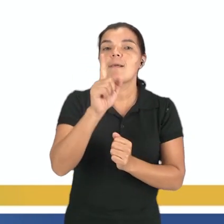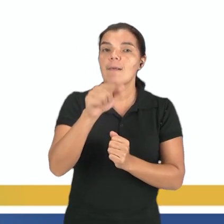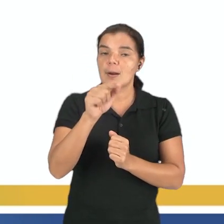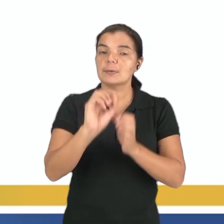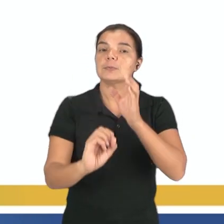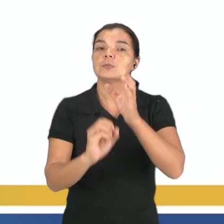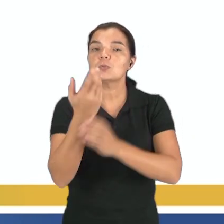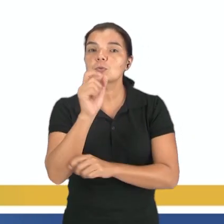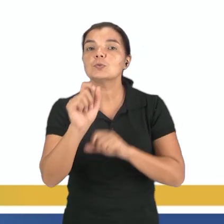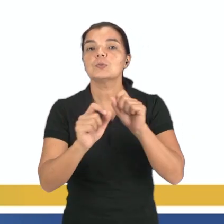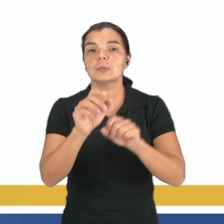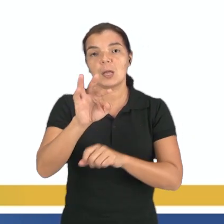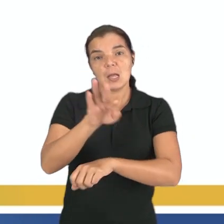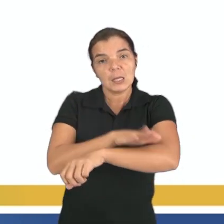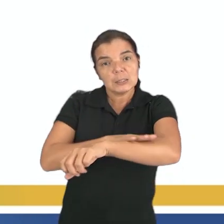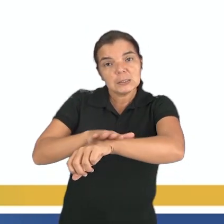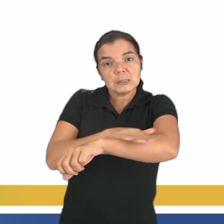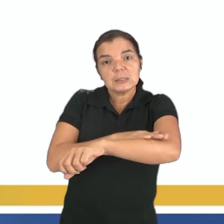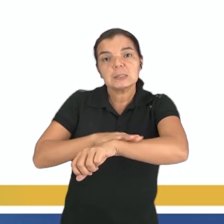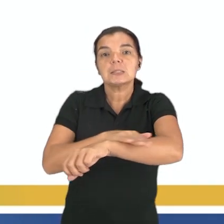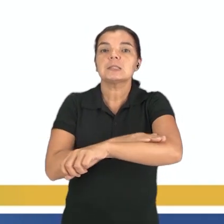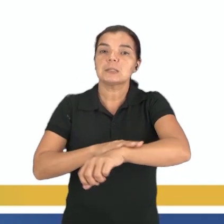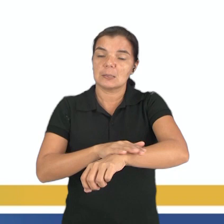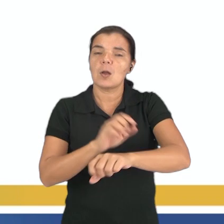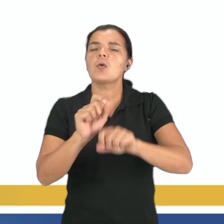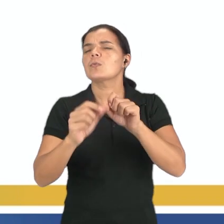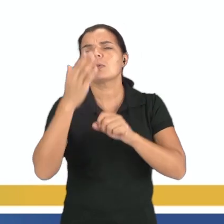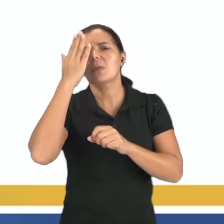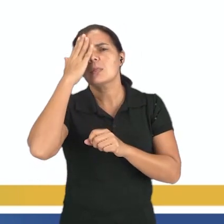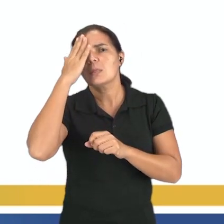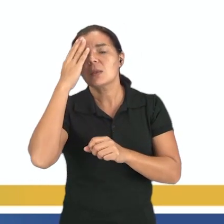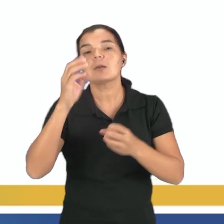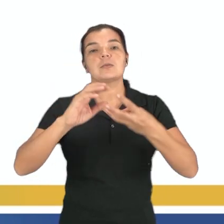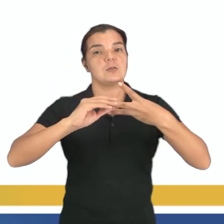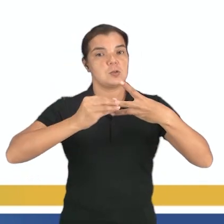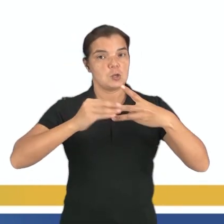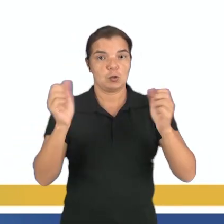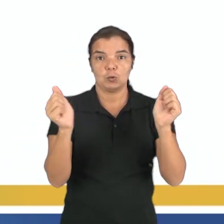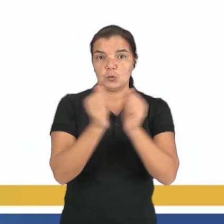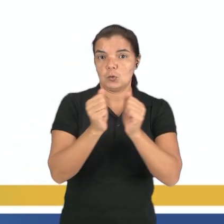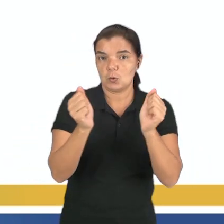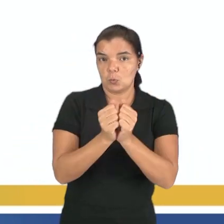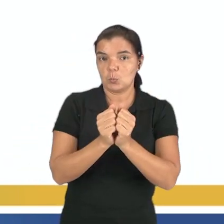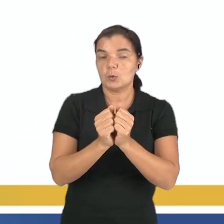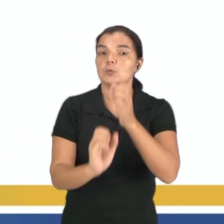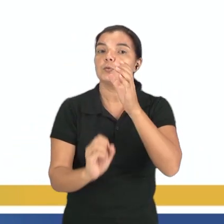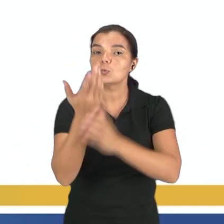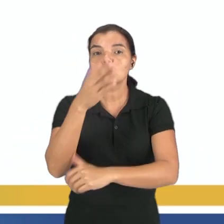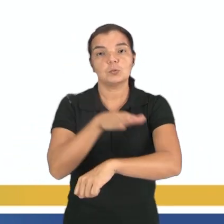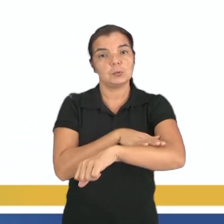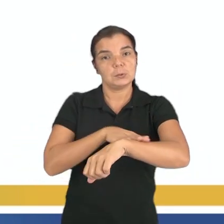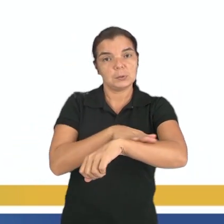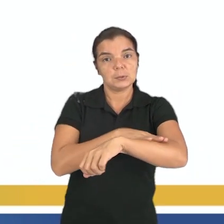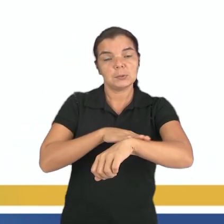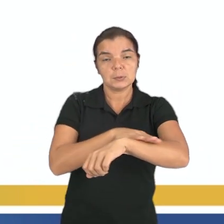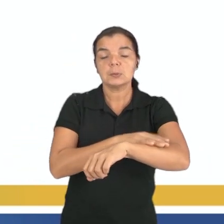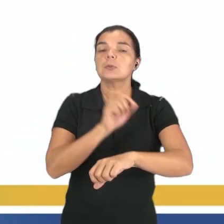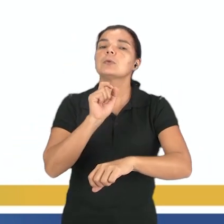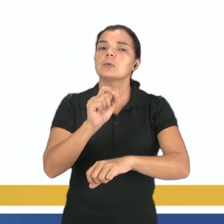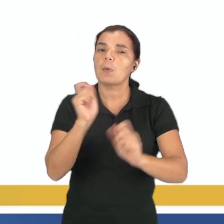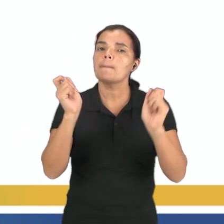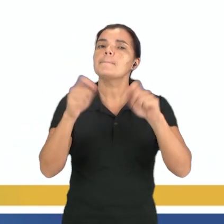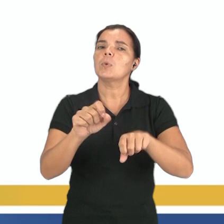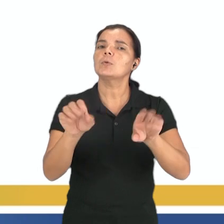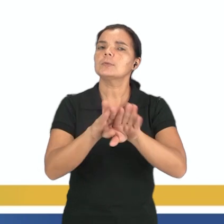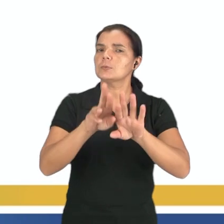vão resultar nos tecidos. Então, o que eu posso subentender daí? Que células juntas formam tecidos. E tecidos que